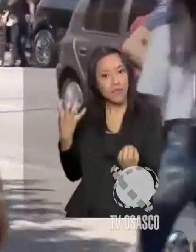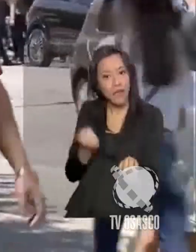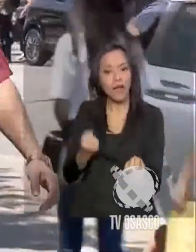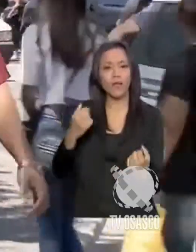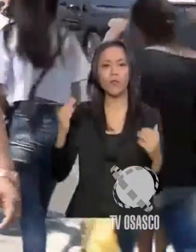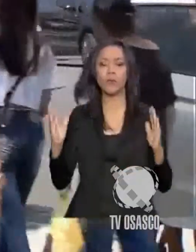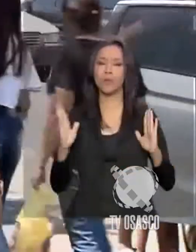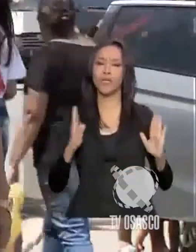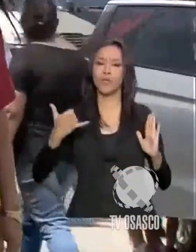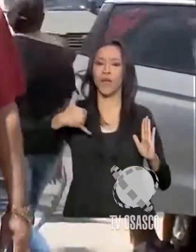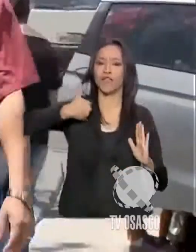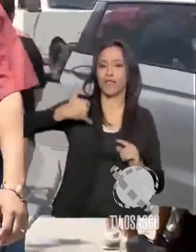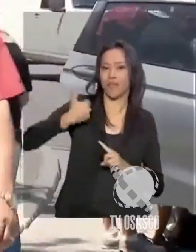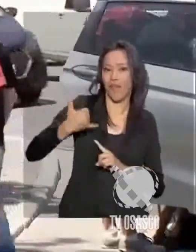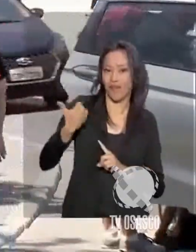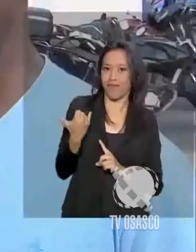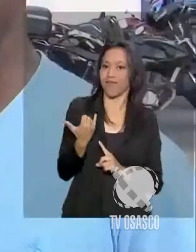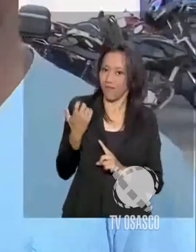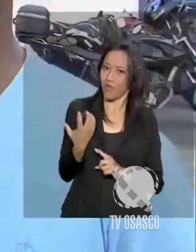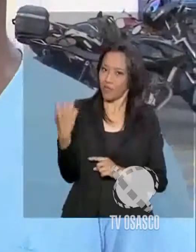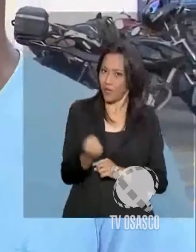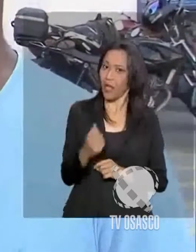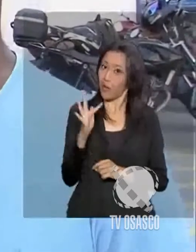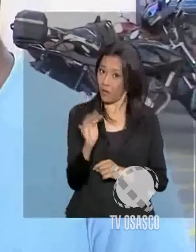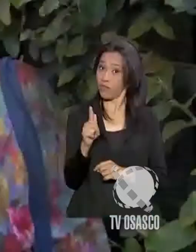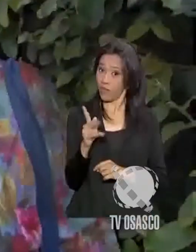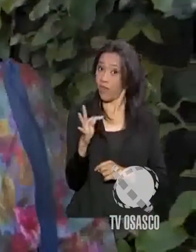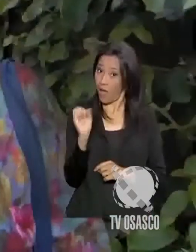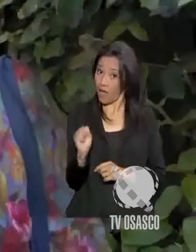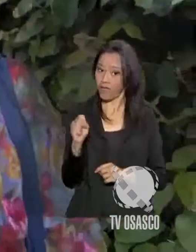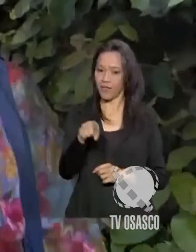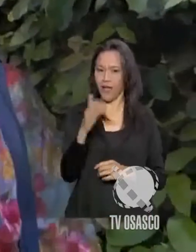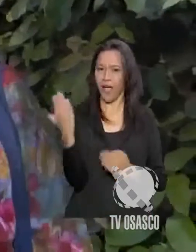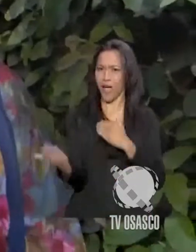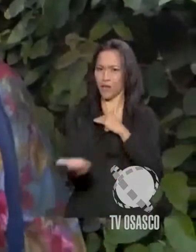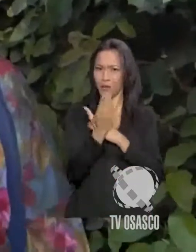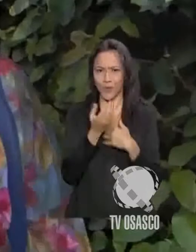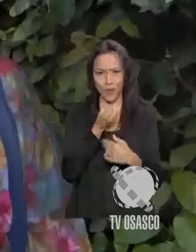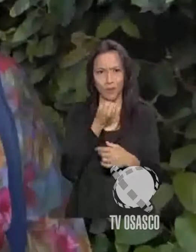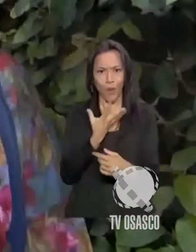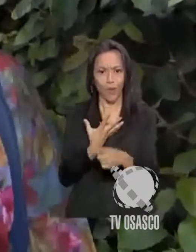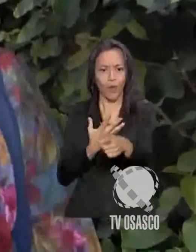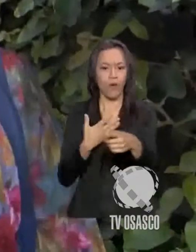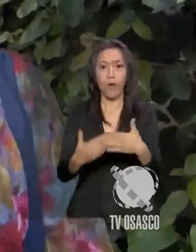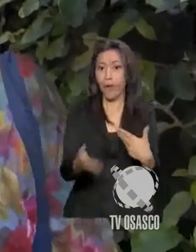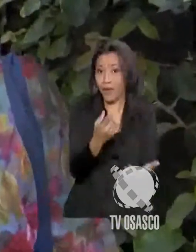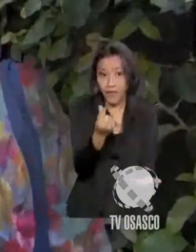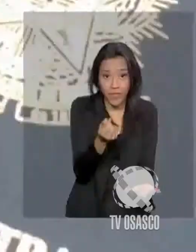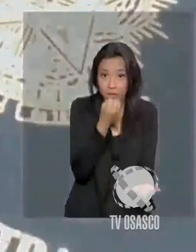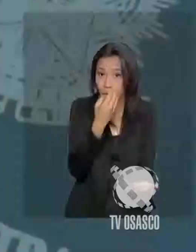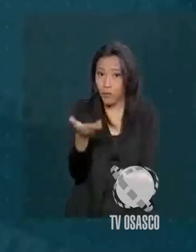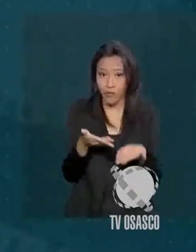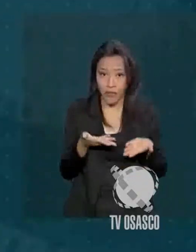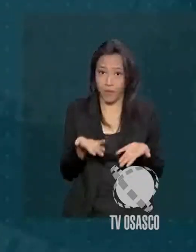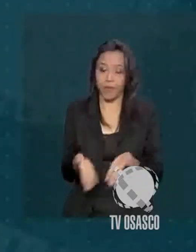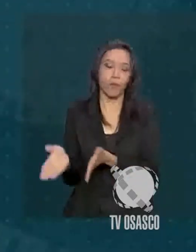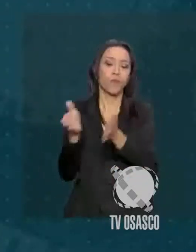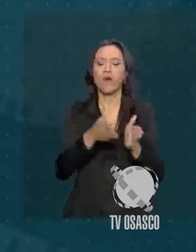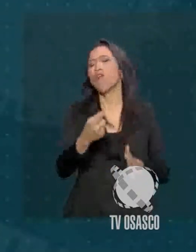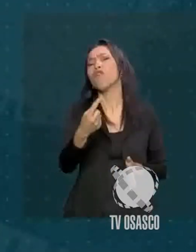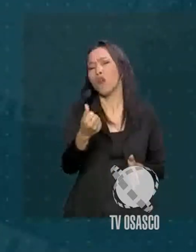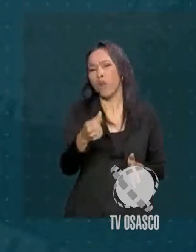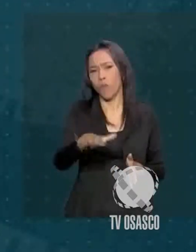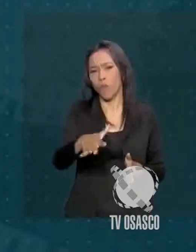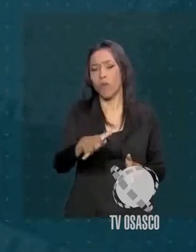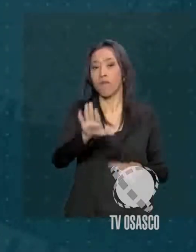toda vez que soprar as velhinhas. Ajuda bastante a gente, né? Hoje em dia, qualquer dinheiro é bem-vindo, né? Os valores dos saques